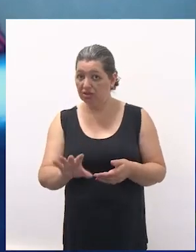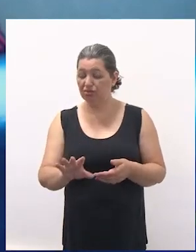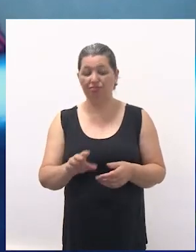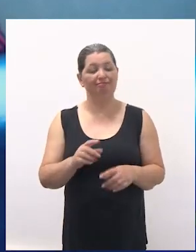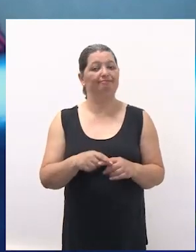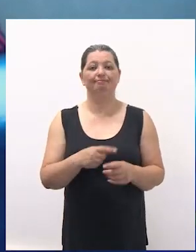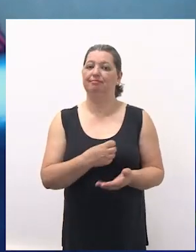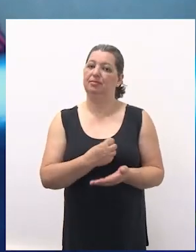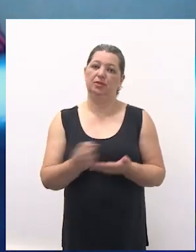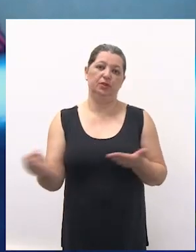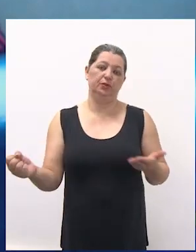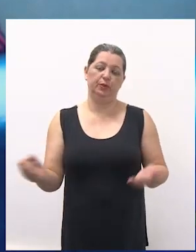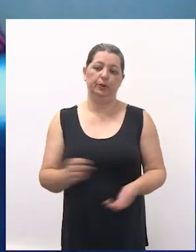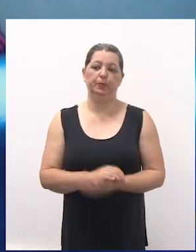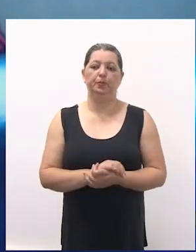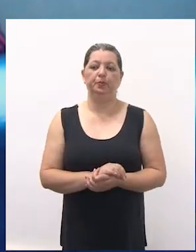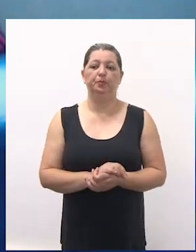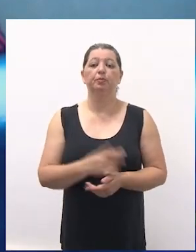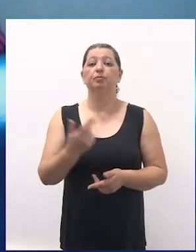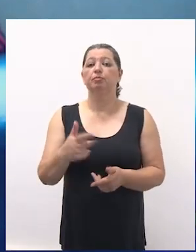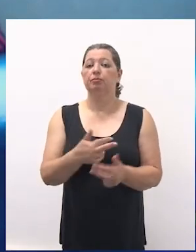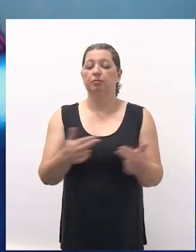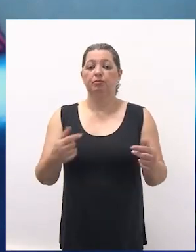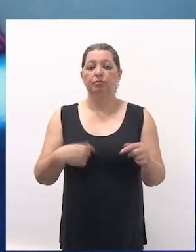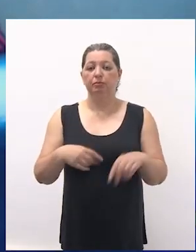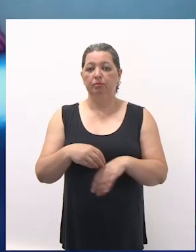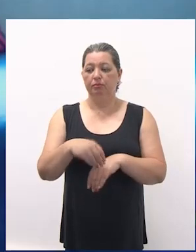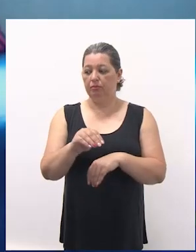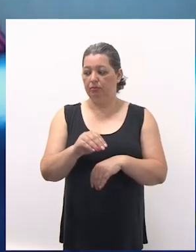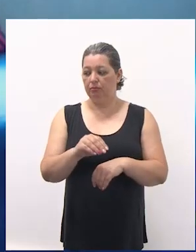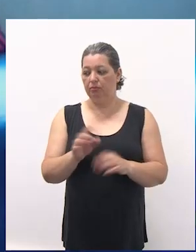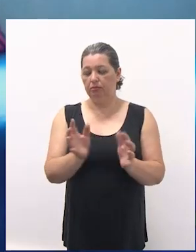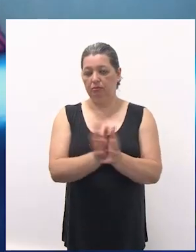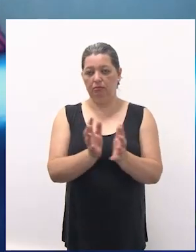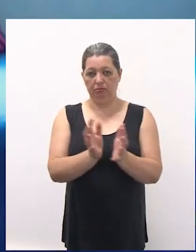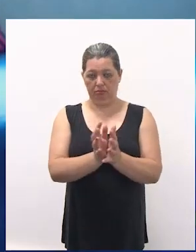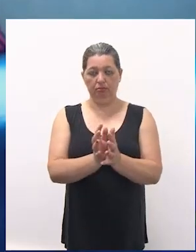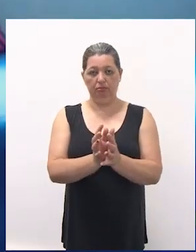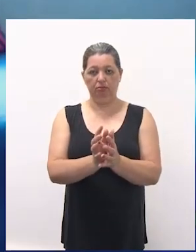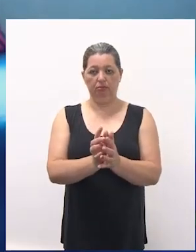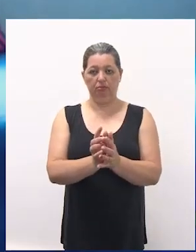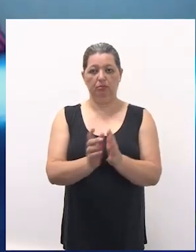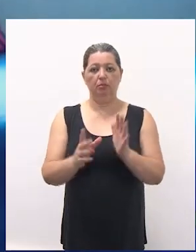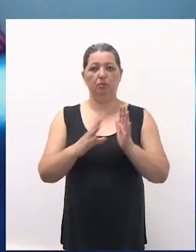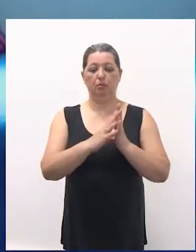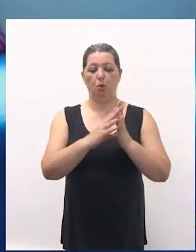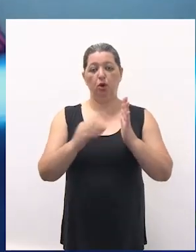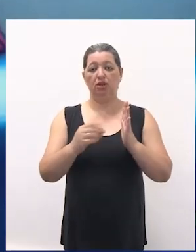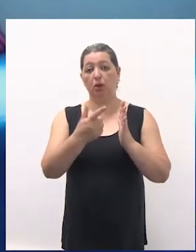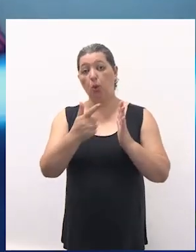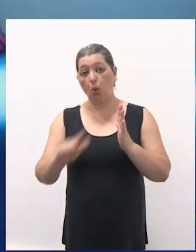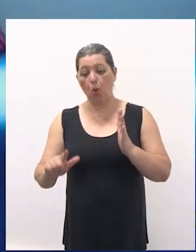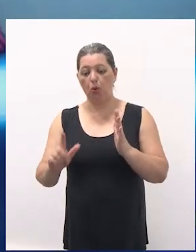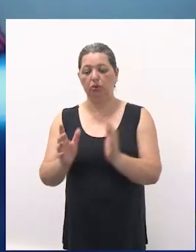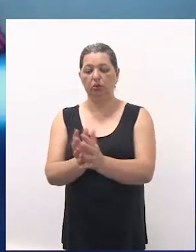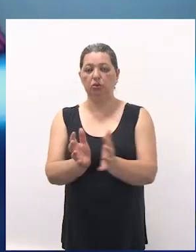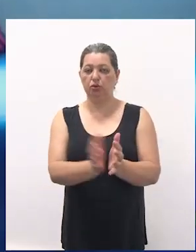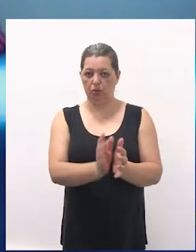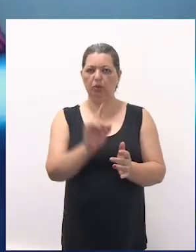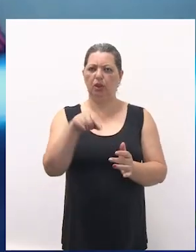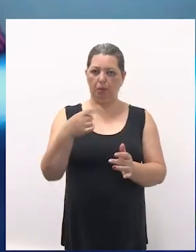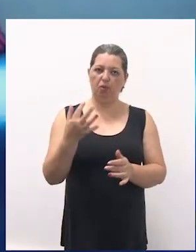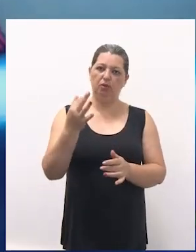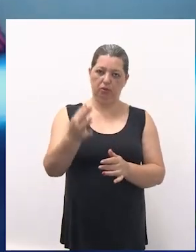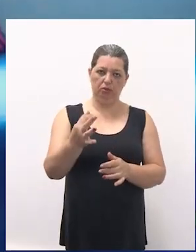que estamos falando de dica, é você ter essa turma arquivada, inclusive, como modelo para outras turmas, né? Depois, se